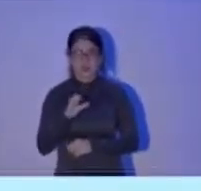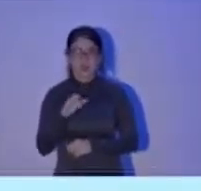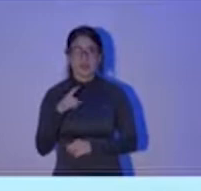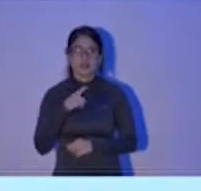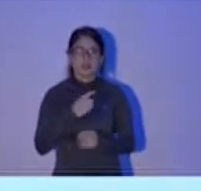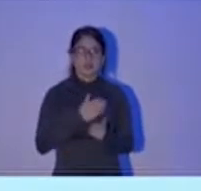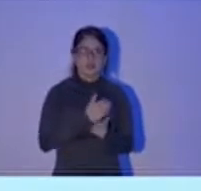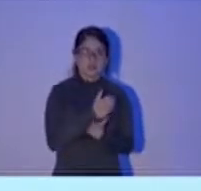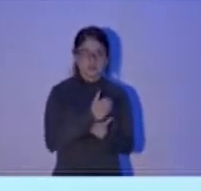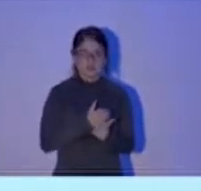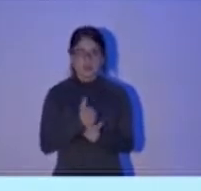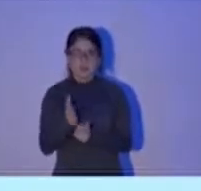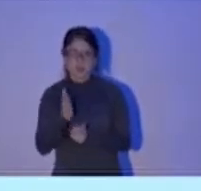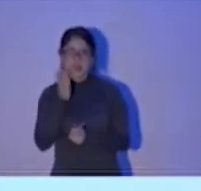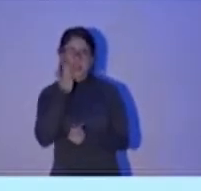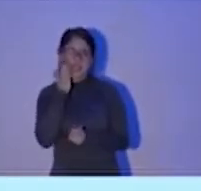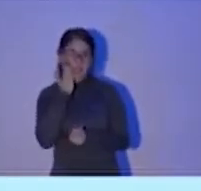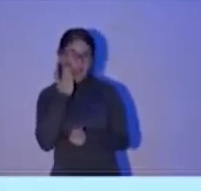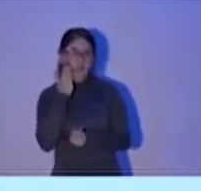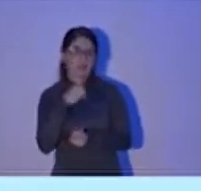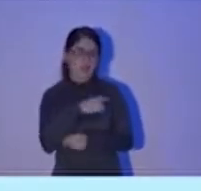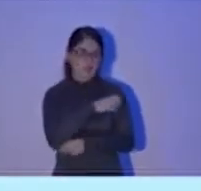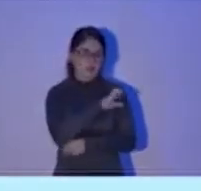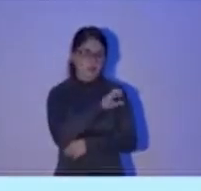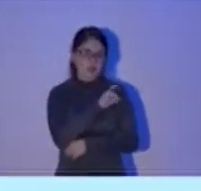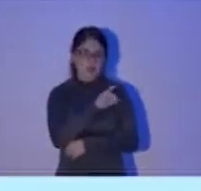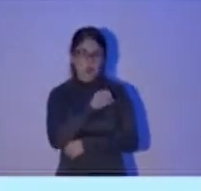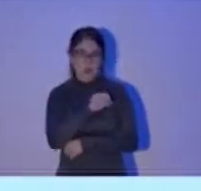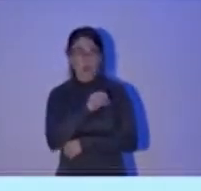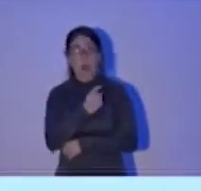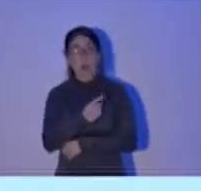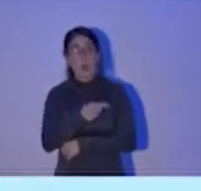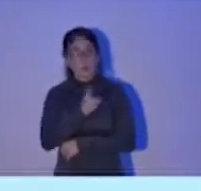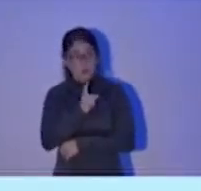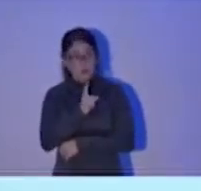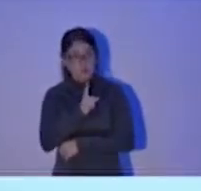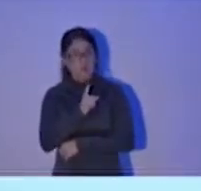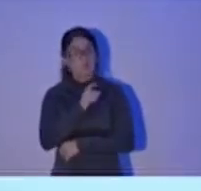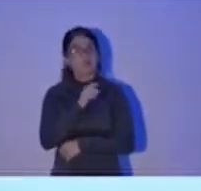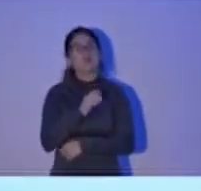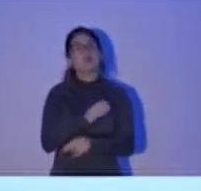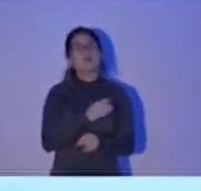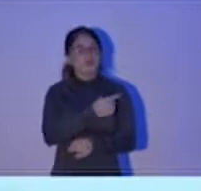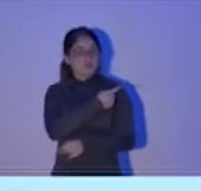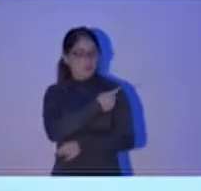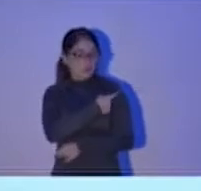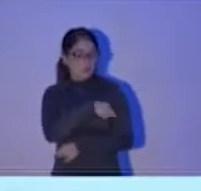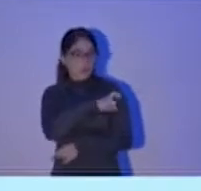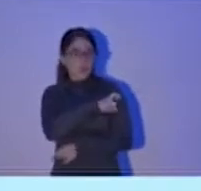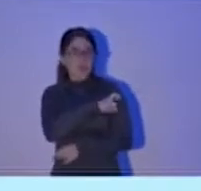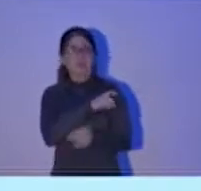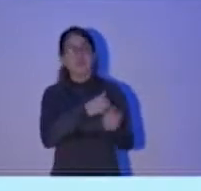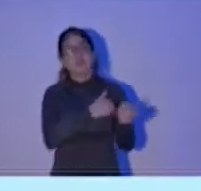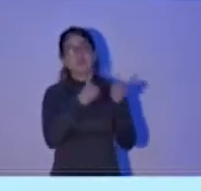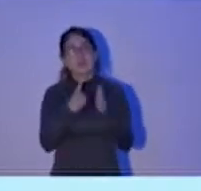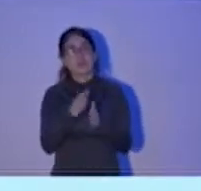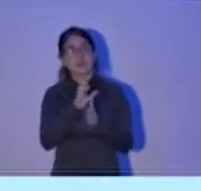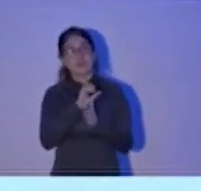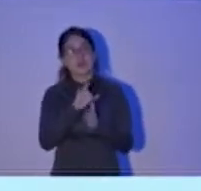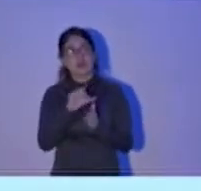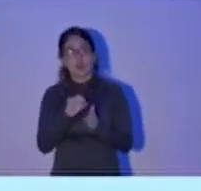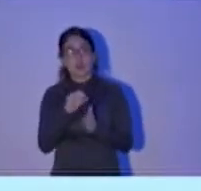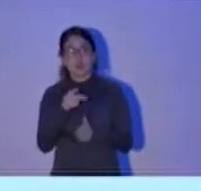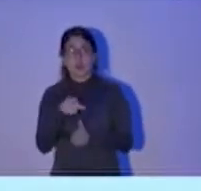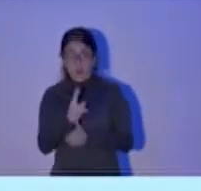sabem, né? O ciclo 1 e o ciclo 2. Para o ensino fundamental, nós já concluímos, no ano passado, os